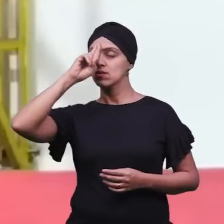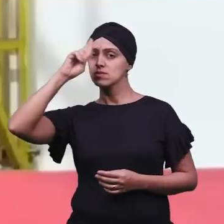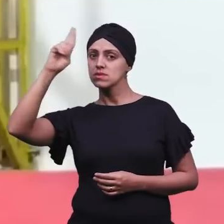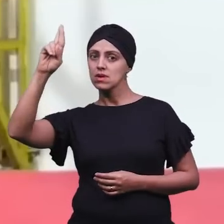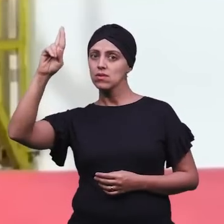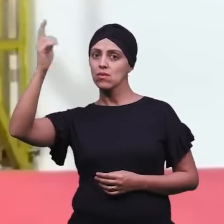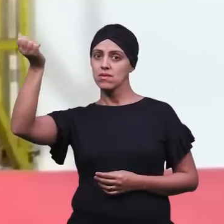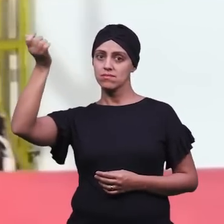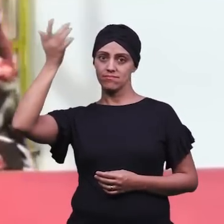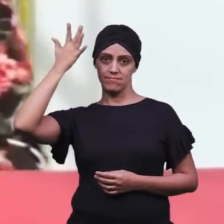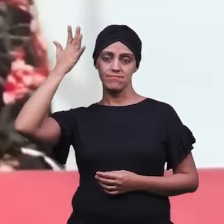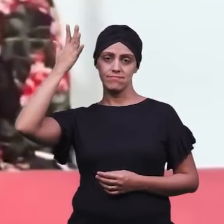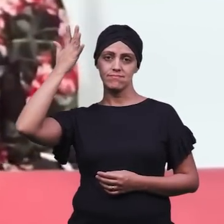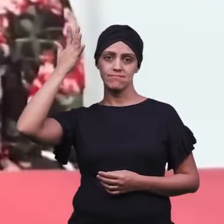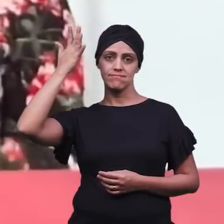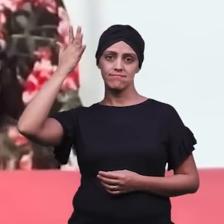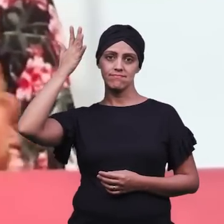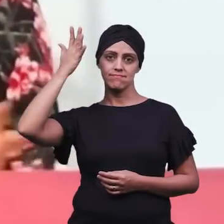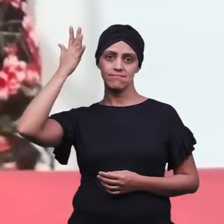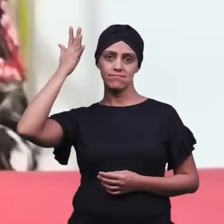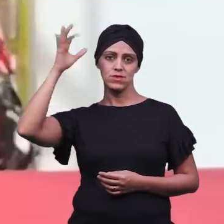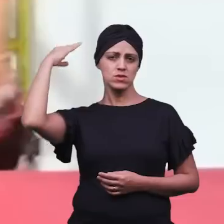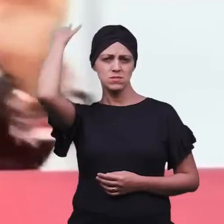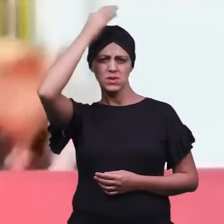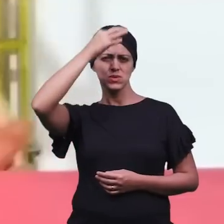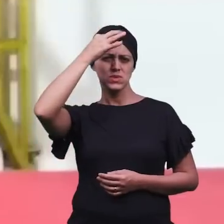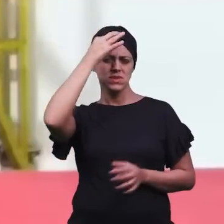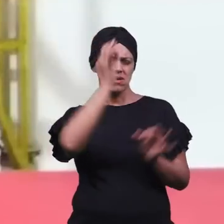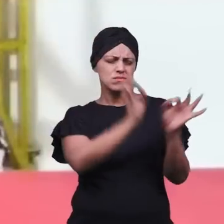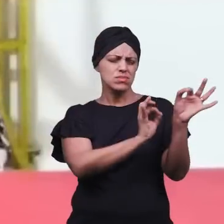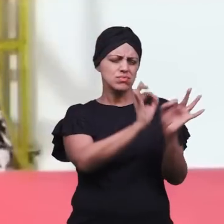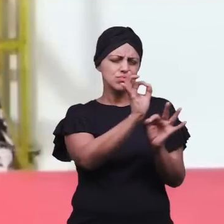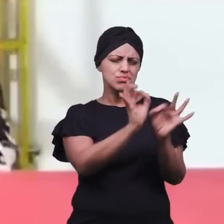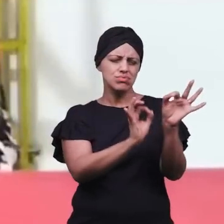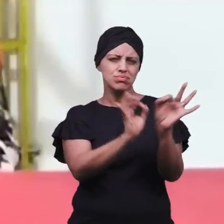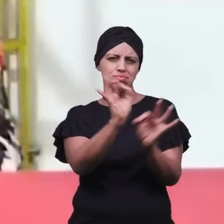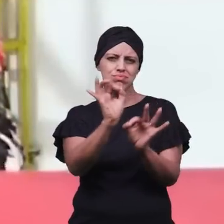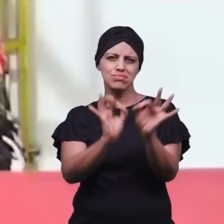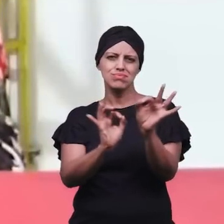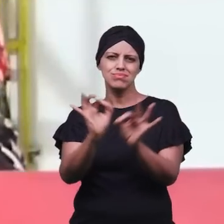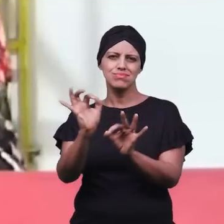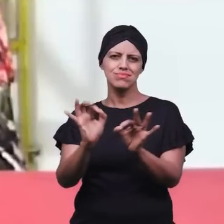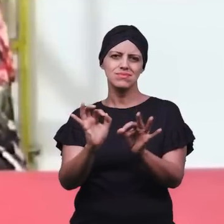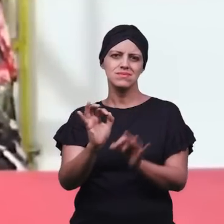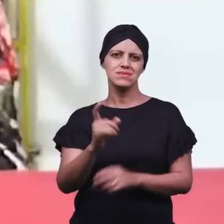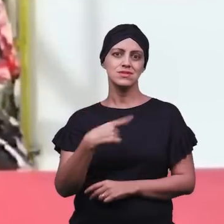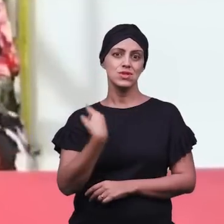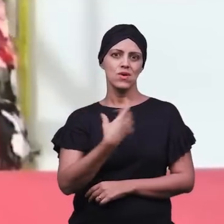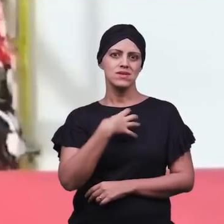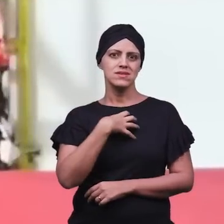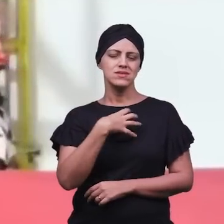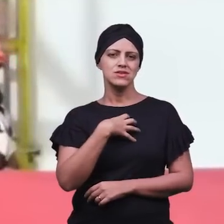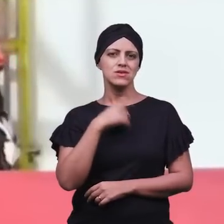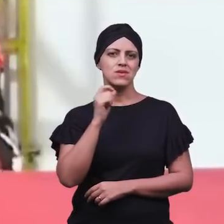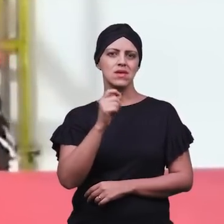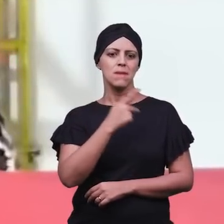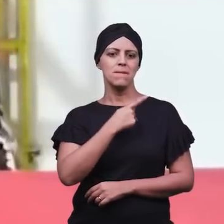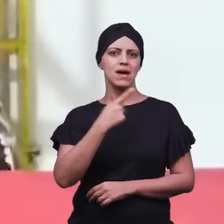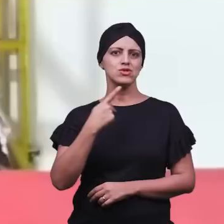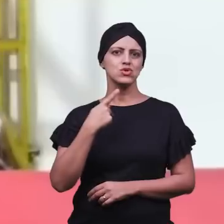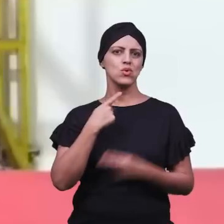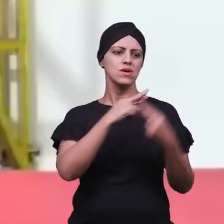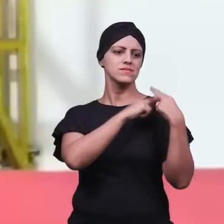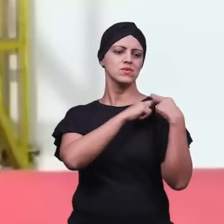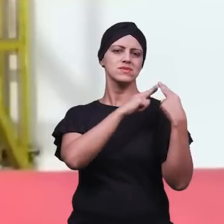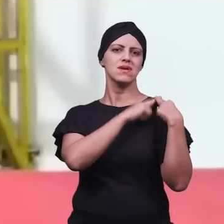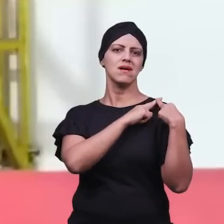Senhor organizou, Ele mesmo, o Espírito Santo foi conduzindo todas as coisas. Nós sentimos a necessidade de colocar